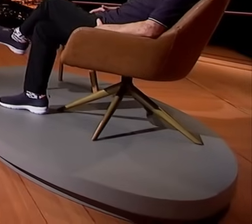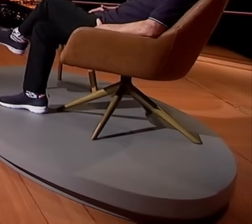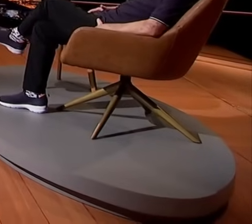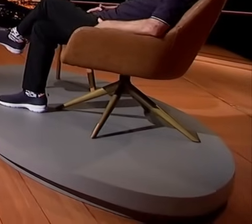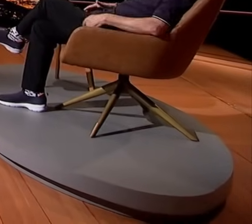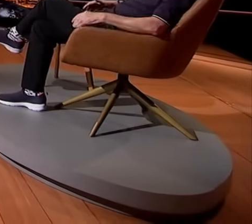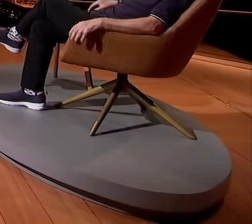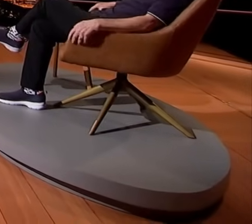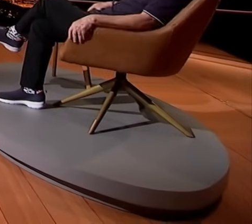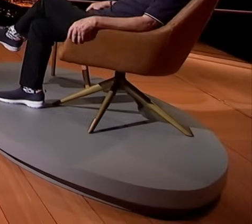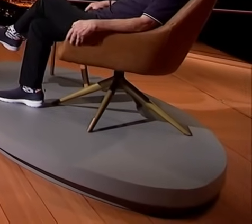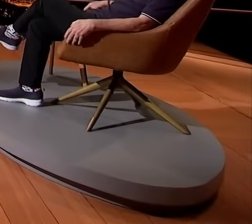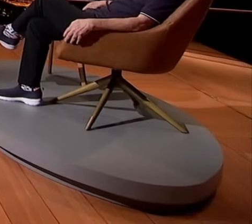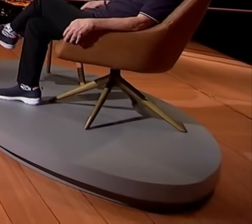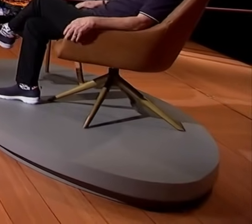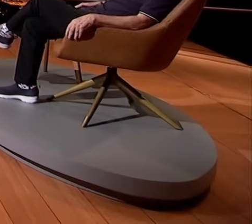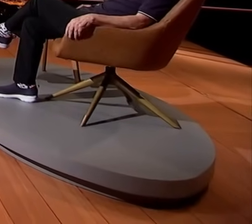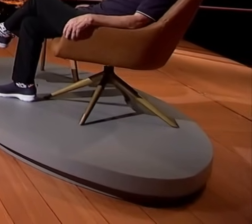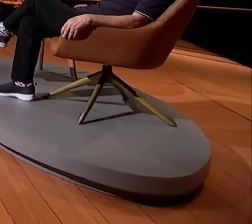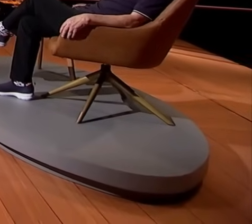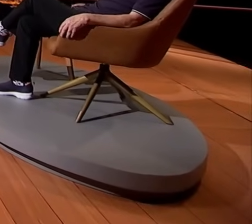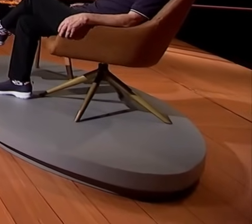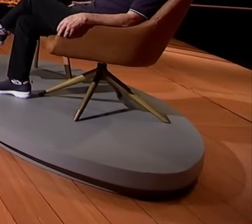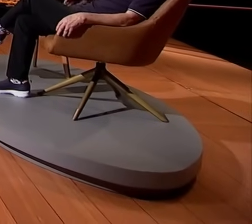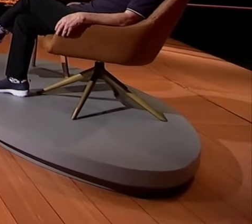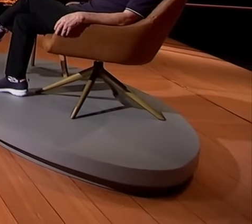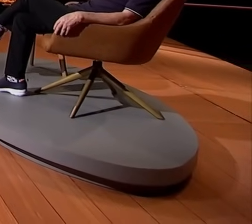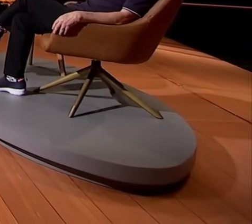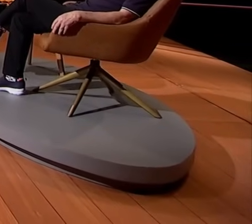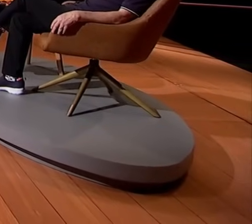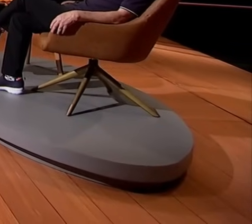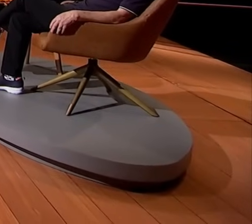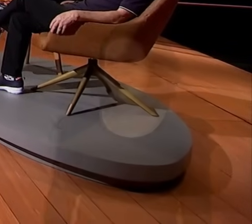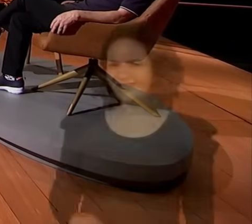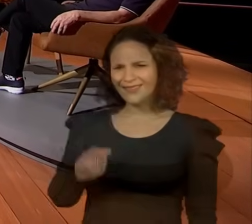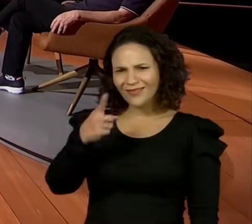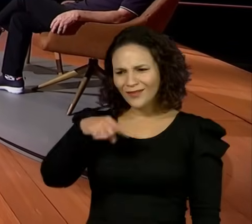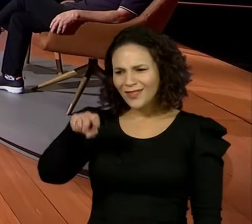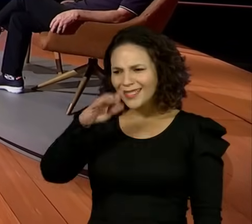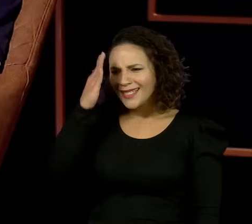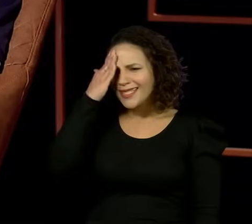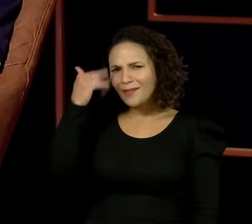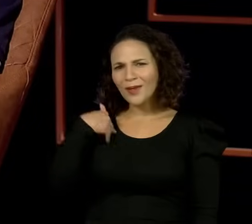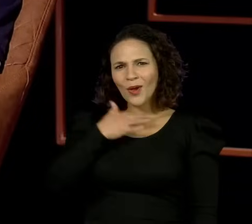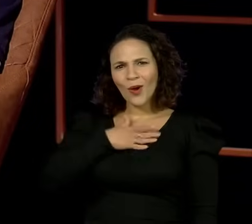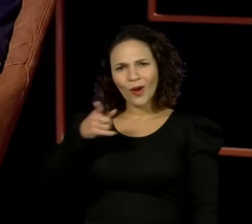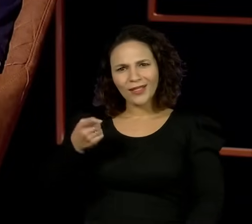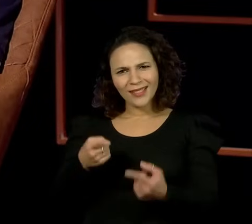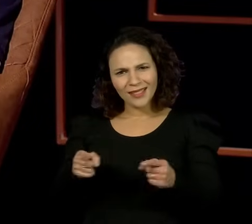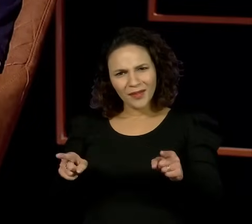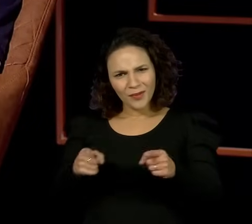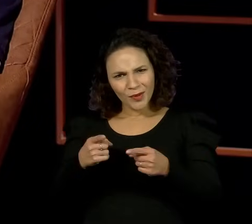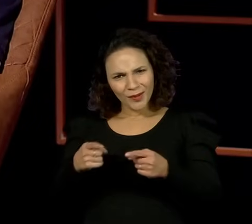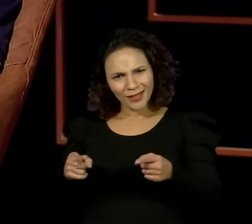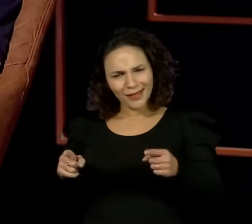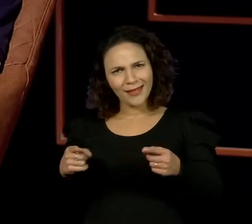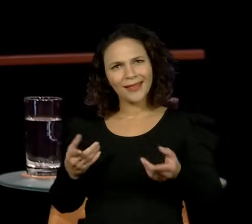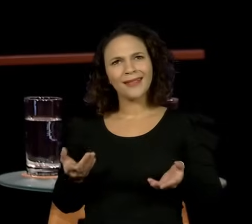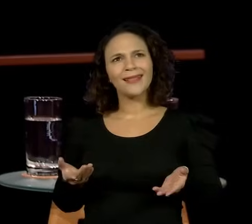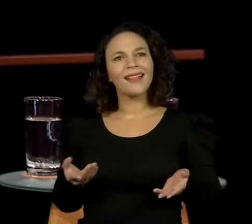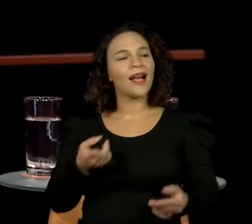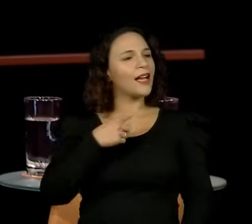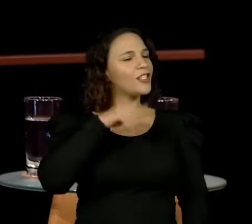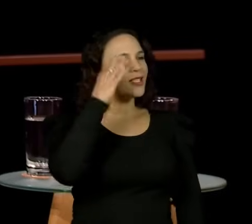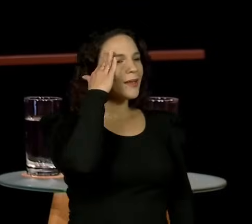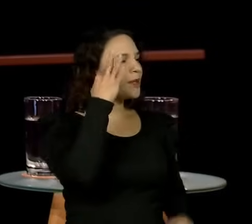Saint-Germain-des-Prés. Il n'y a plus d'après. Vocês sabiam que eu gostava dessa música, não? A gente sabe